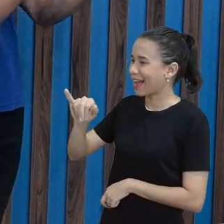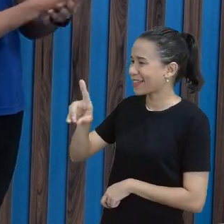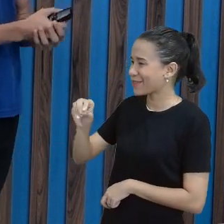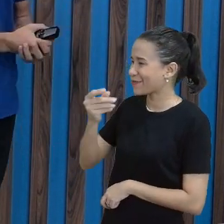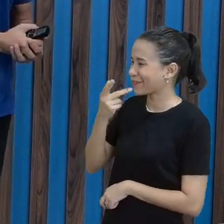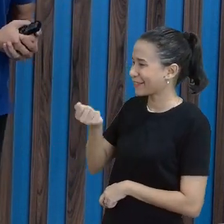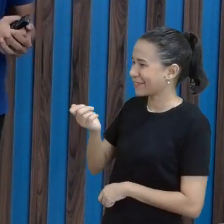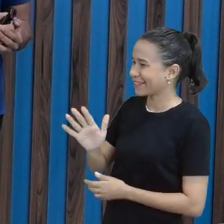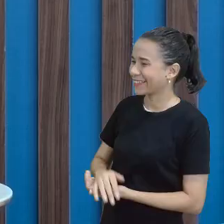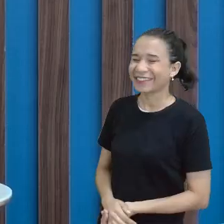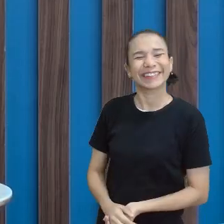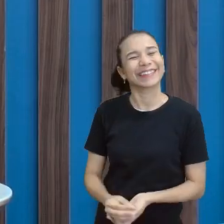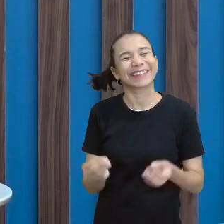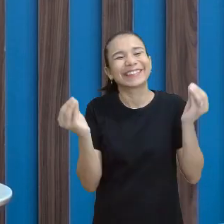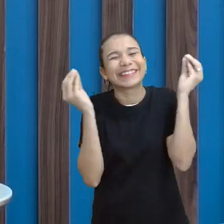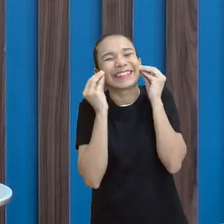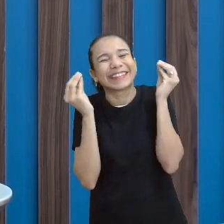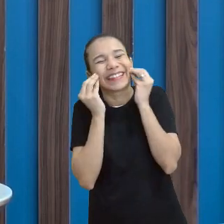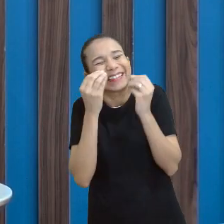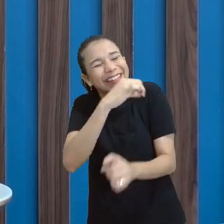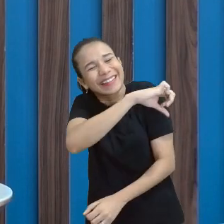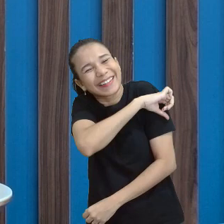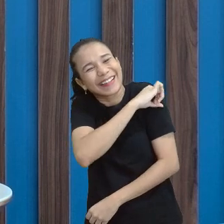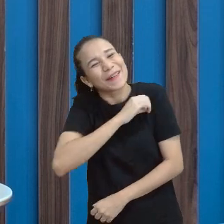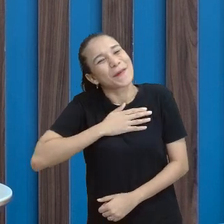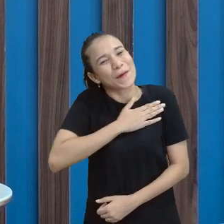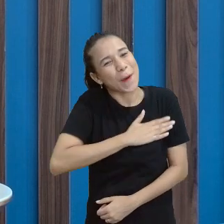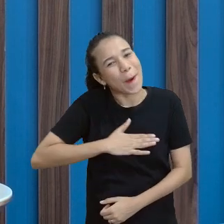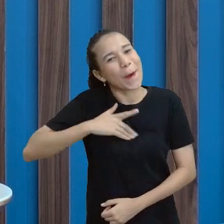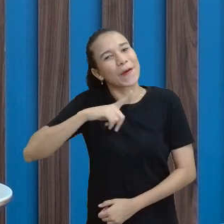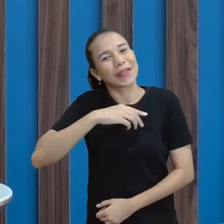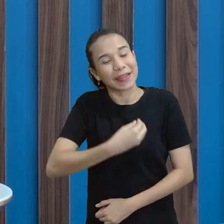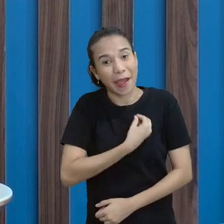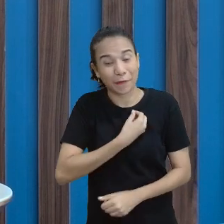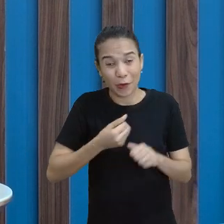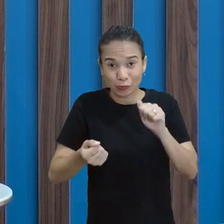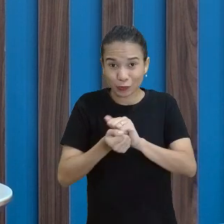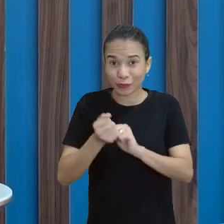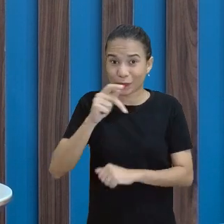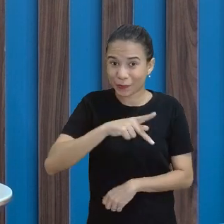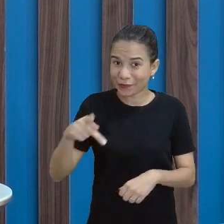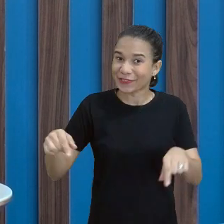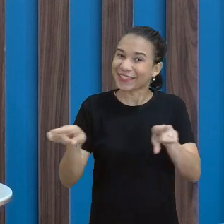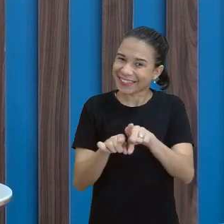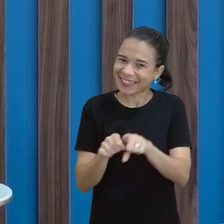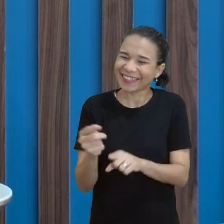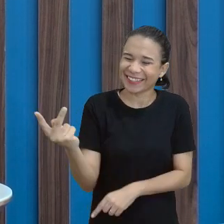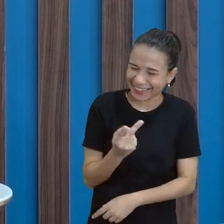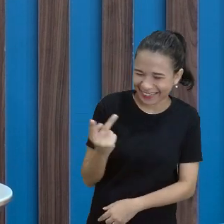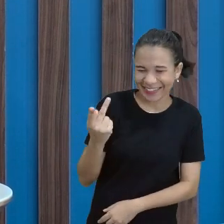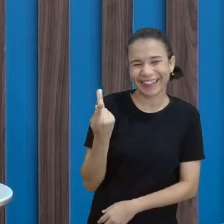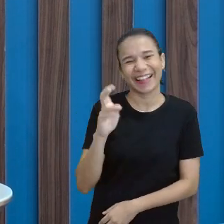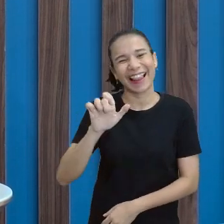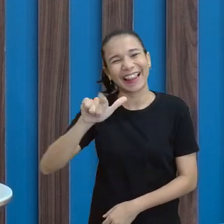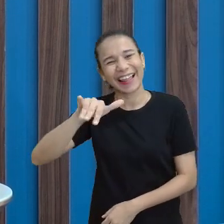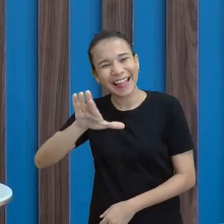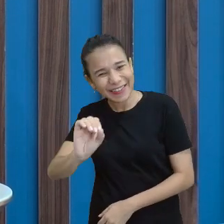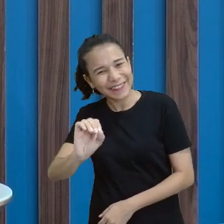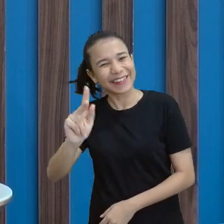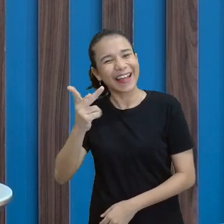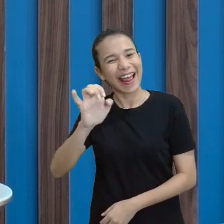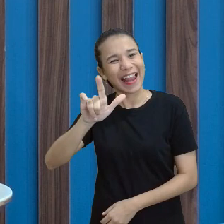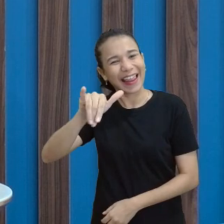favor. Nono ano lindo, foi um prazer estar com vocês, com o professor Heleno, com a Helena também, com a nossa